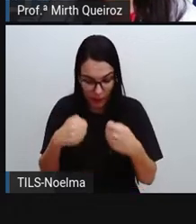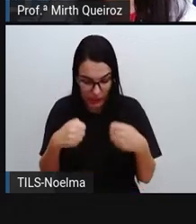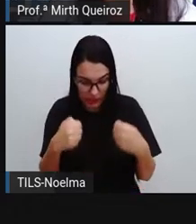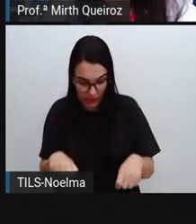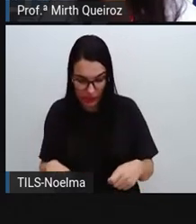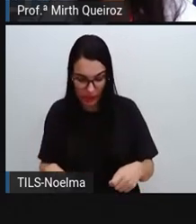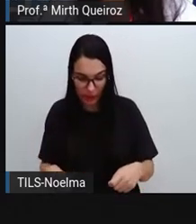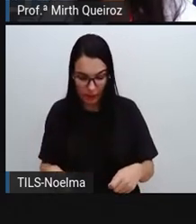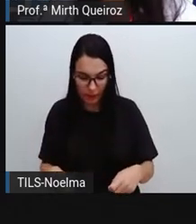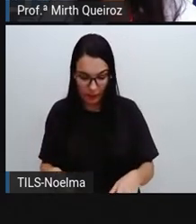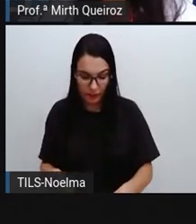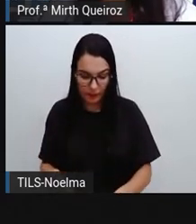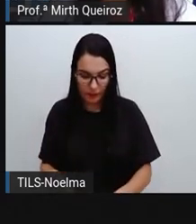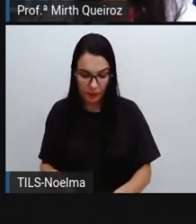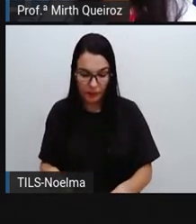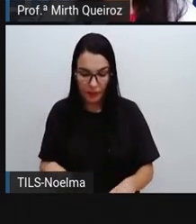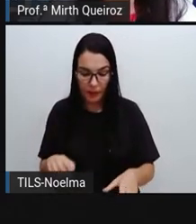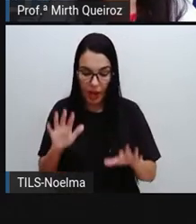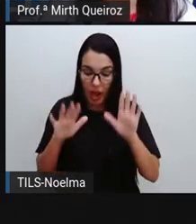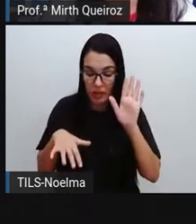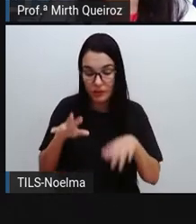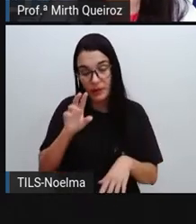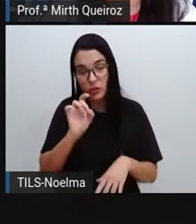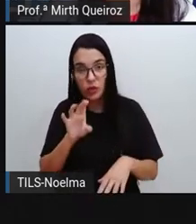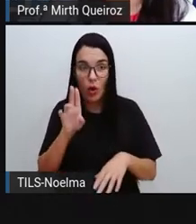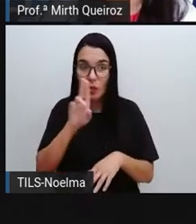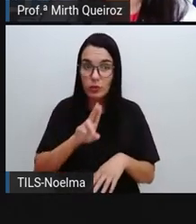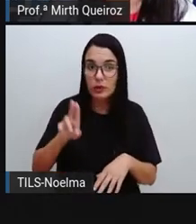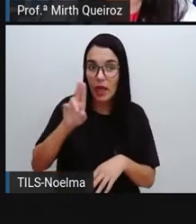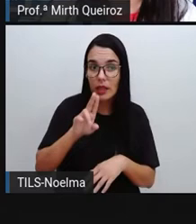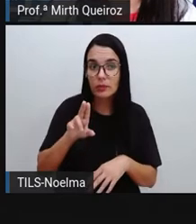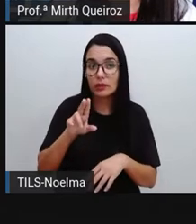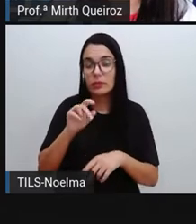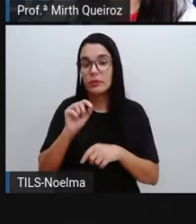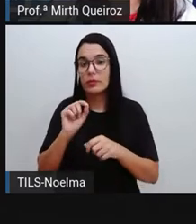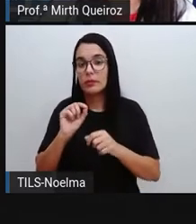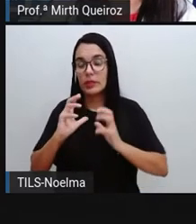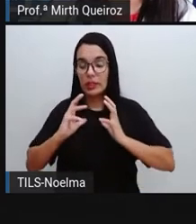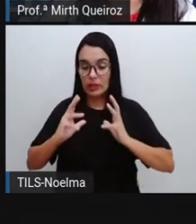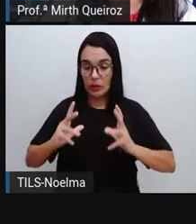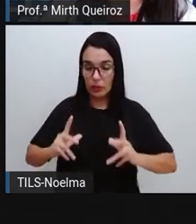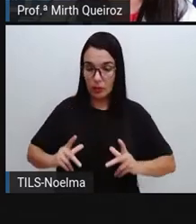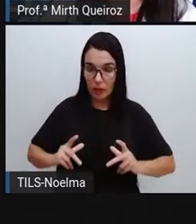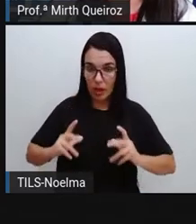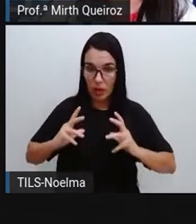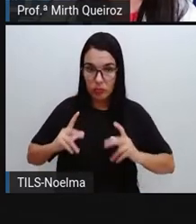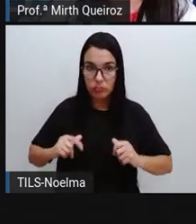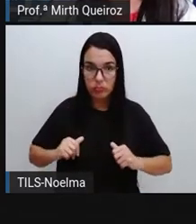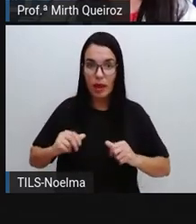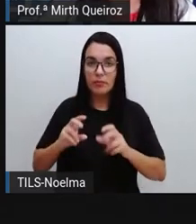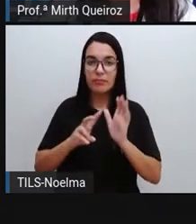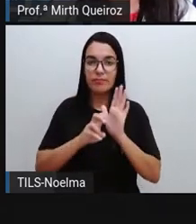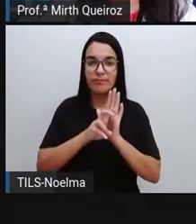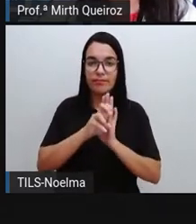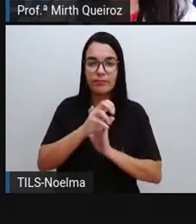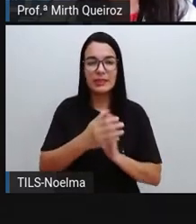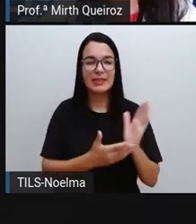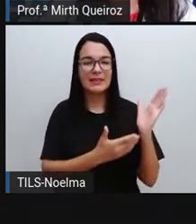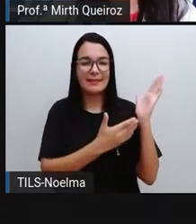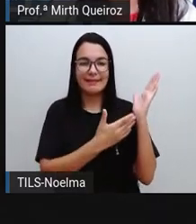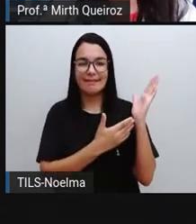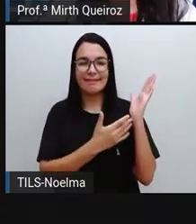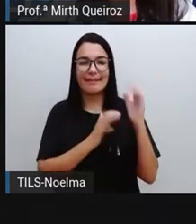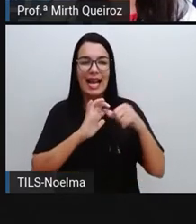são utilizados para o tratamento de doenças causadas por bactérias, certo? E aí a gente vem falando